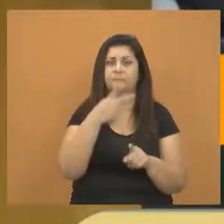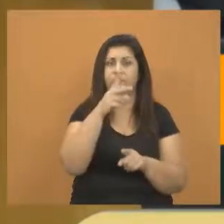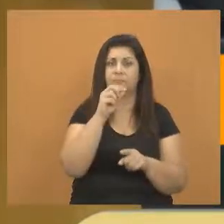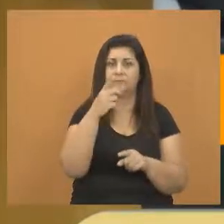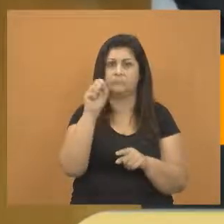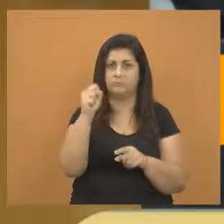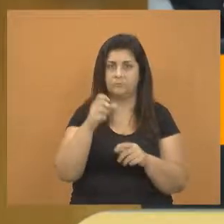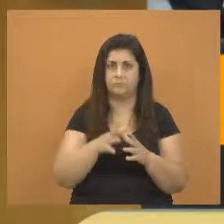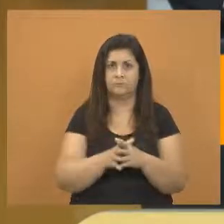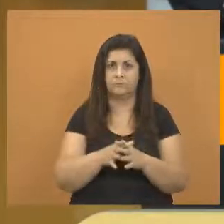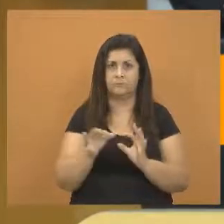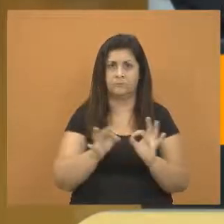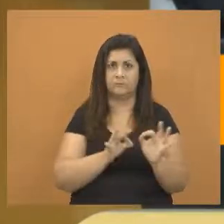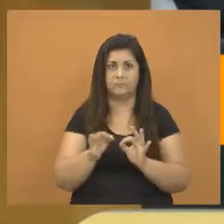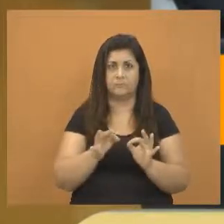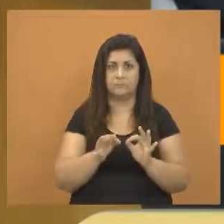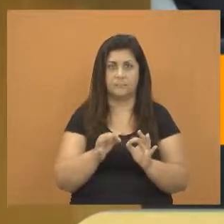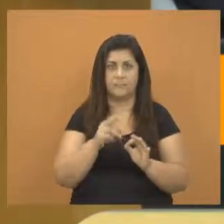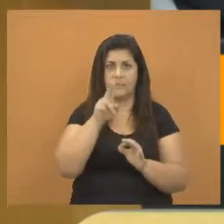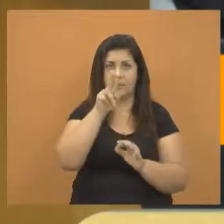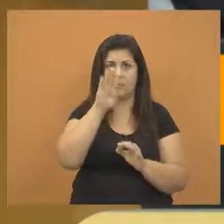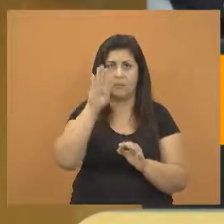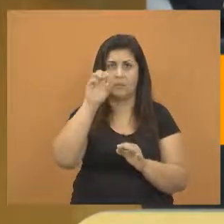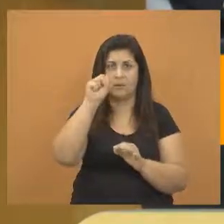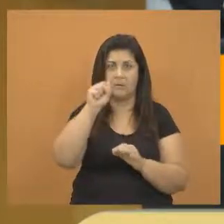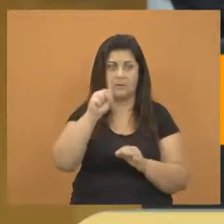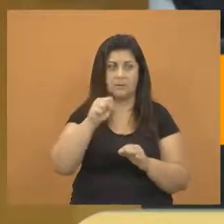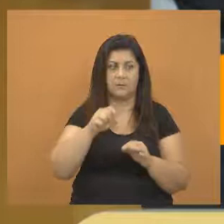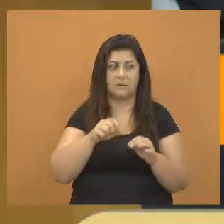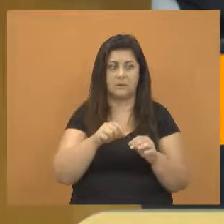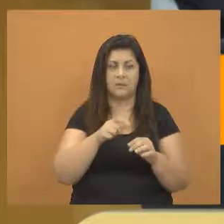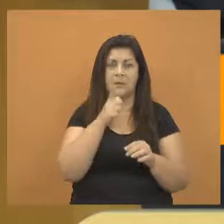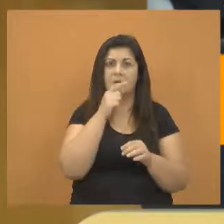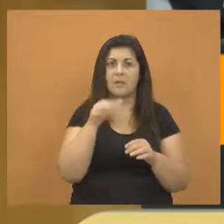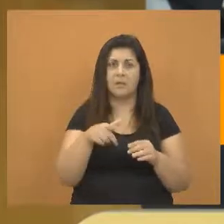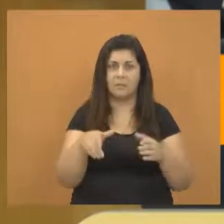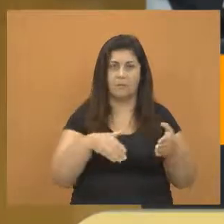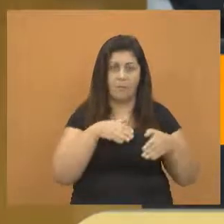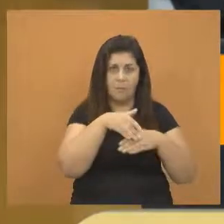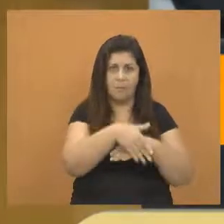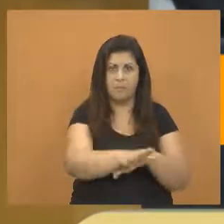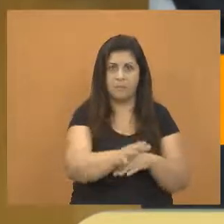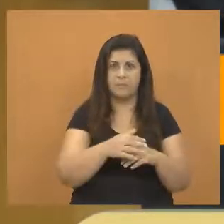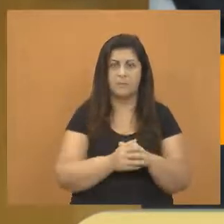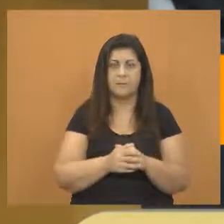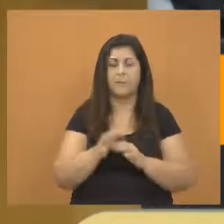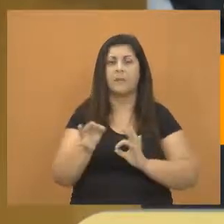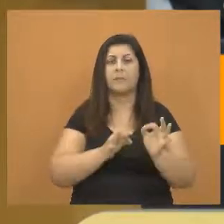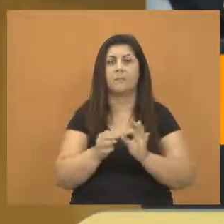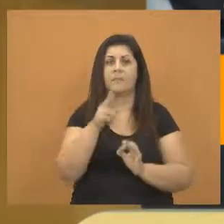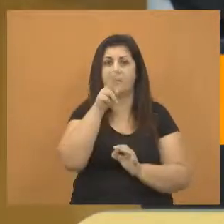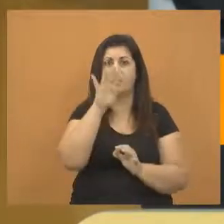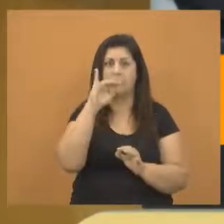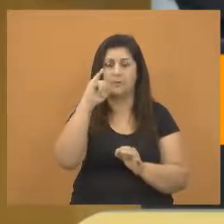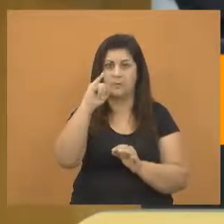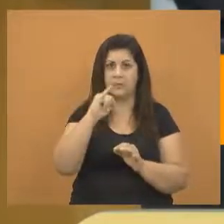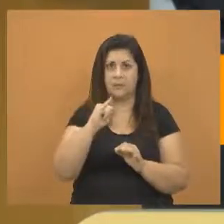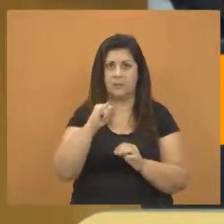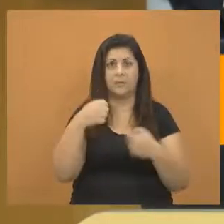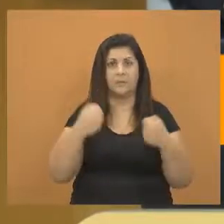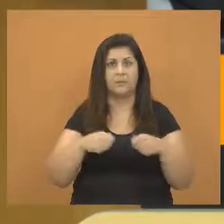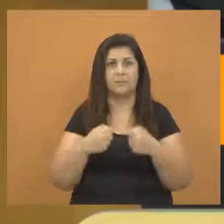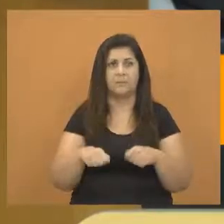a UBS Rio Comprido, ampliação de número de leitos da UTI, que está a depender de